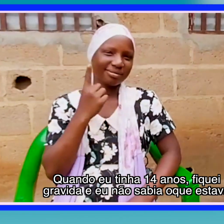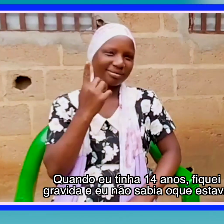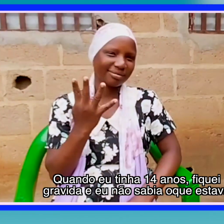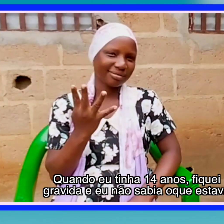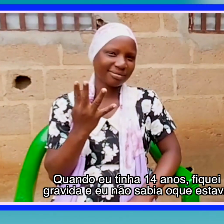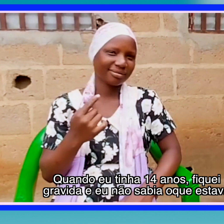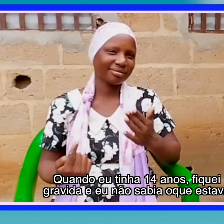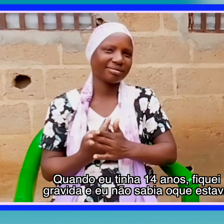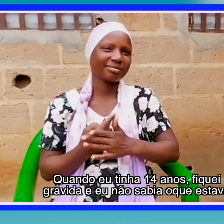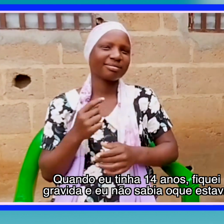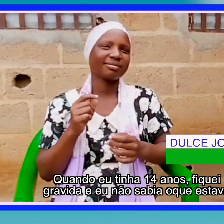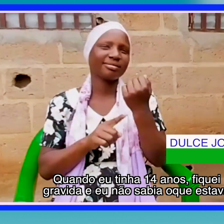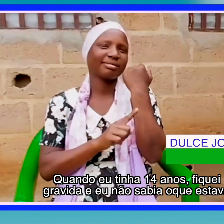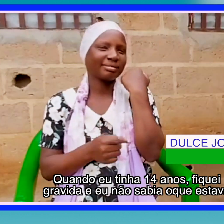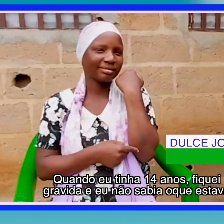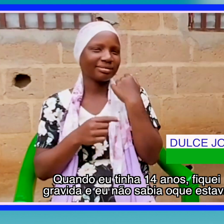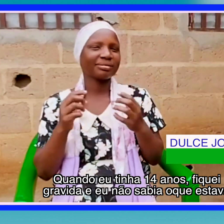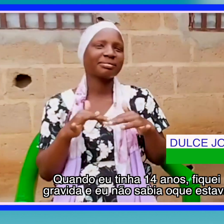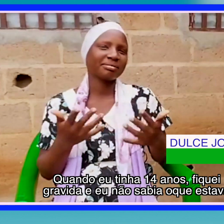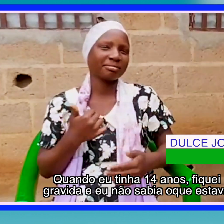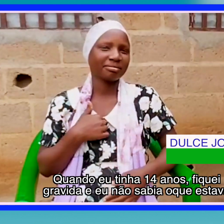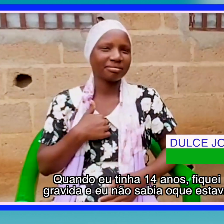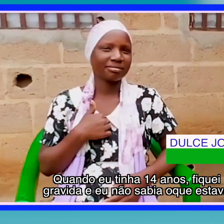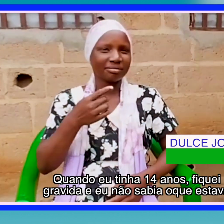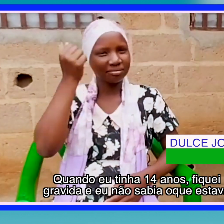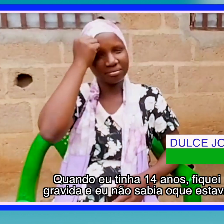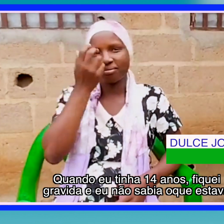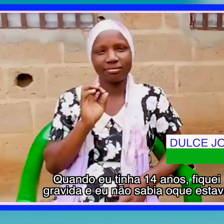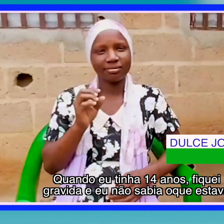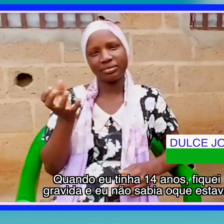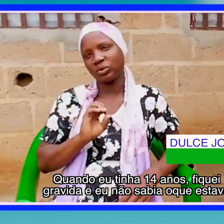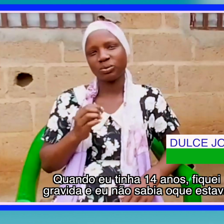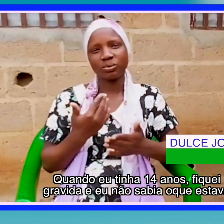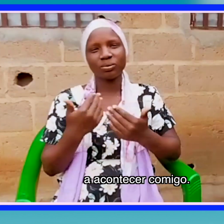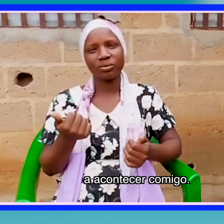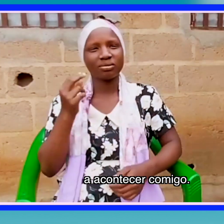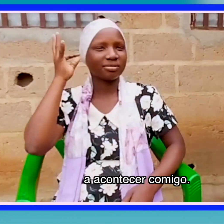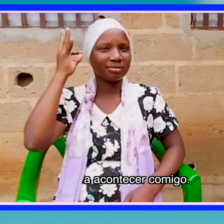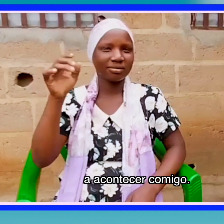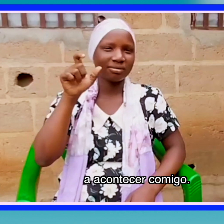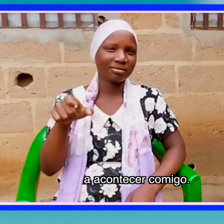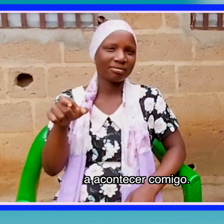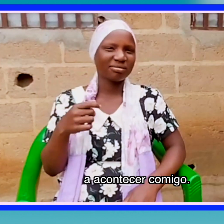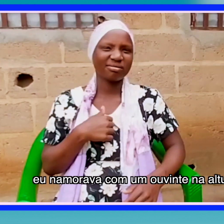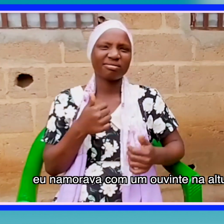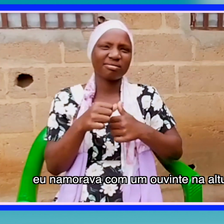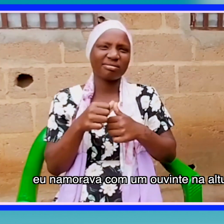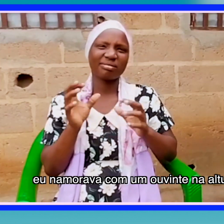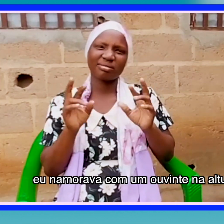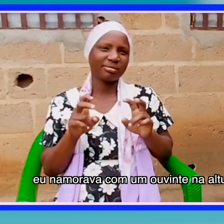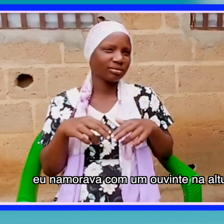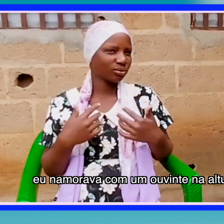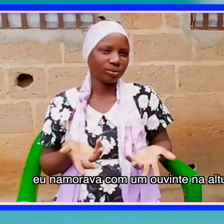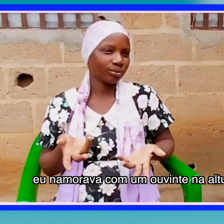Quando eu tinha 14 anos, fiquei grávida e eu não sabia o que estava a acontecer comigo.